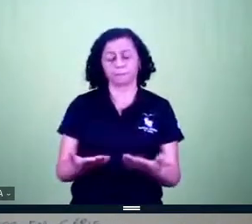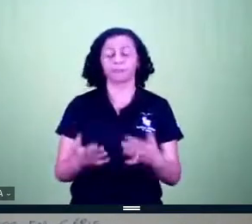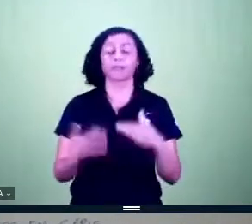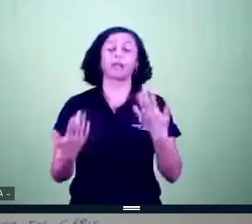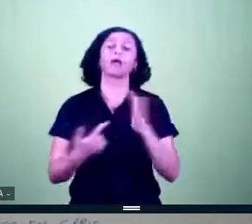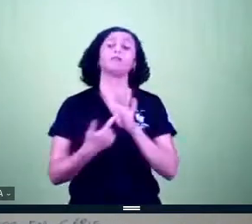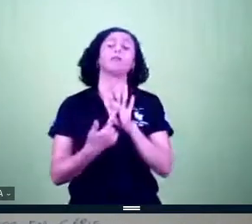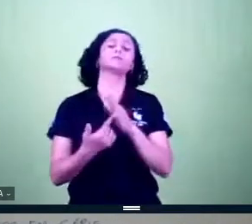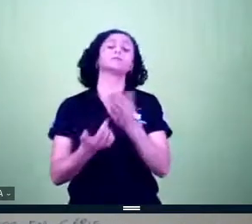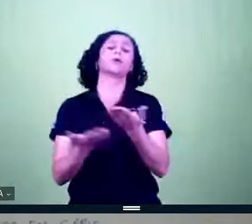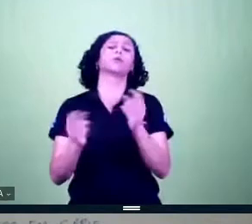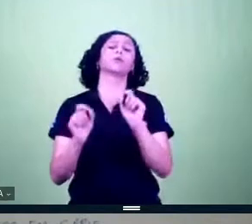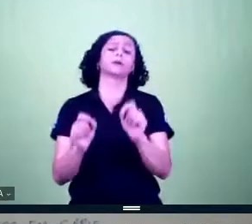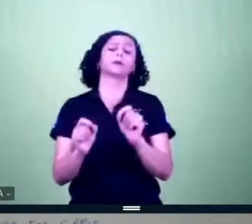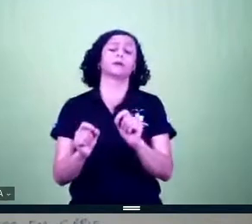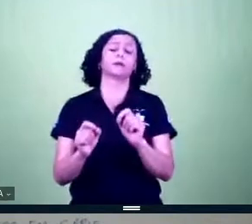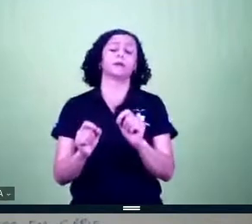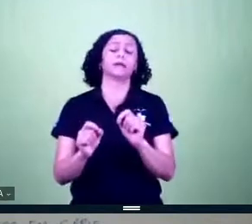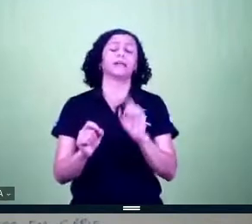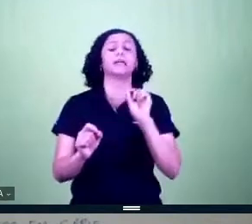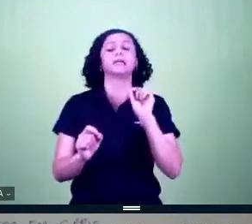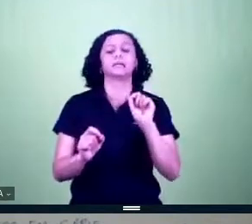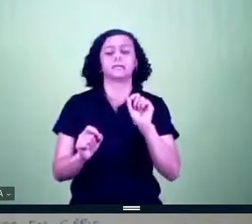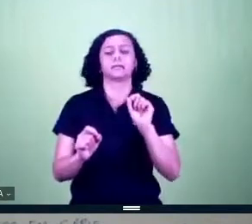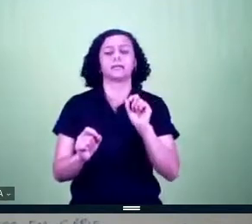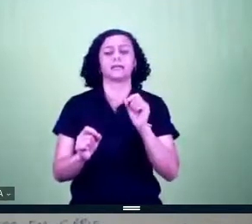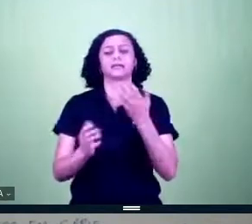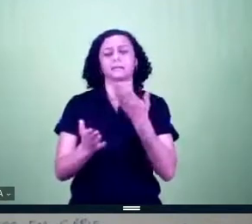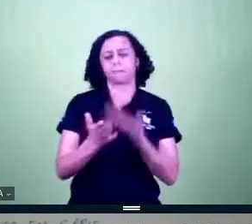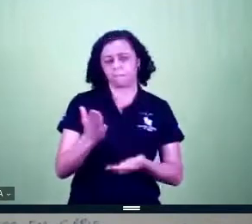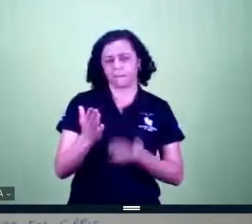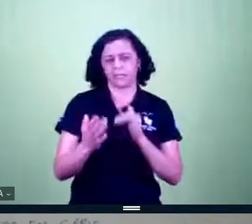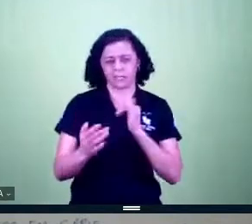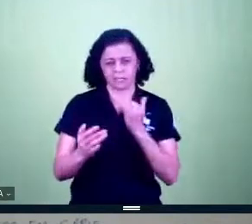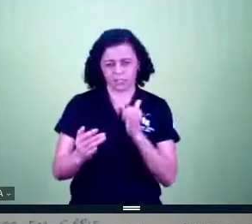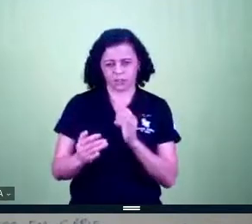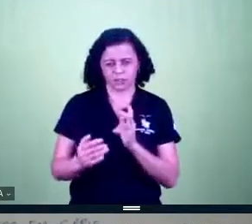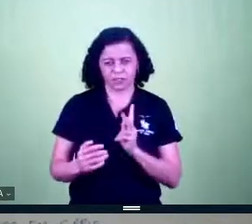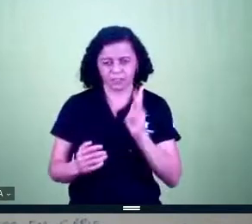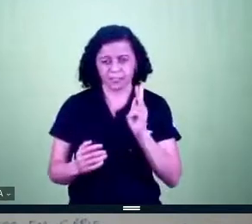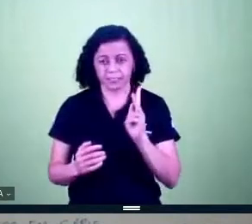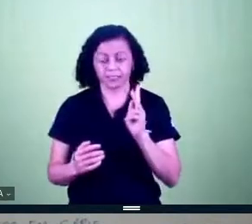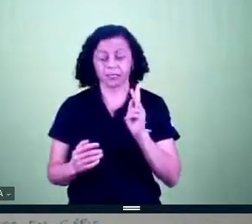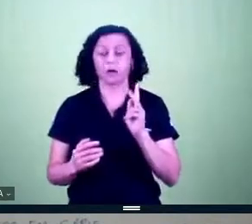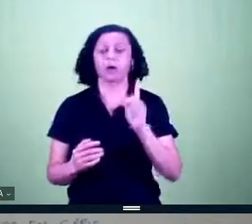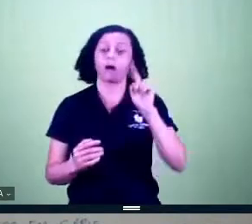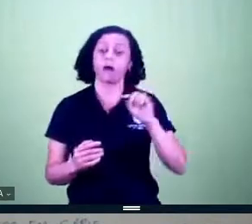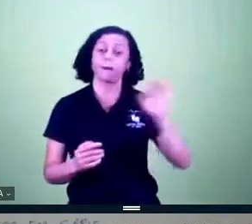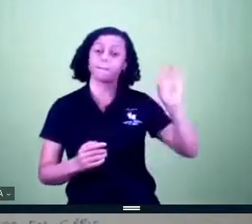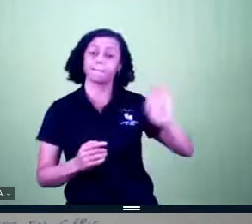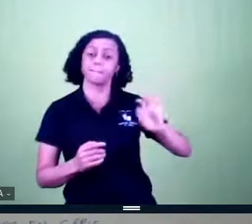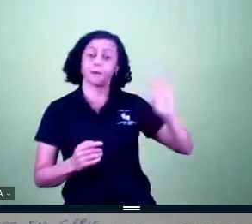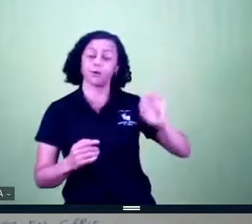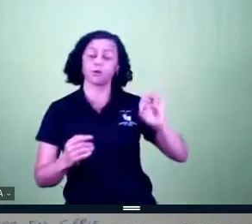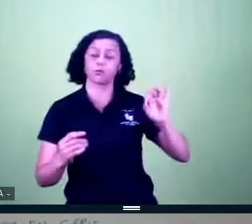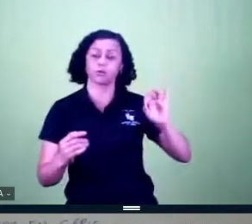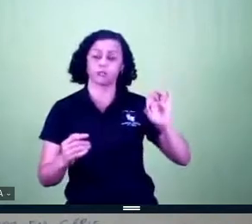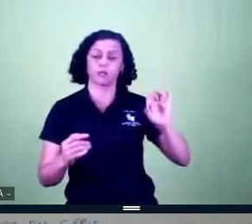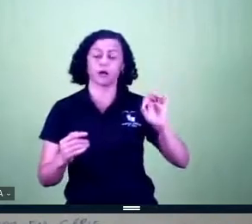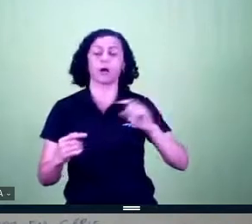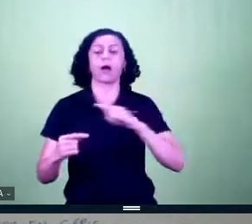isso? Que a queda de tensão ela é proporcional a resistência que ele está